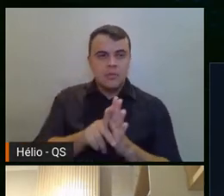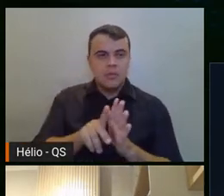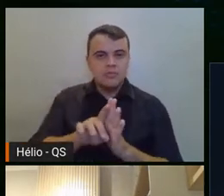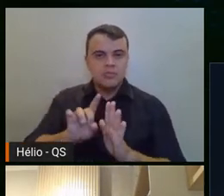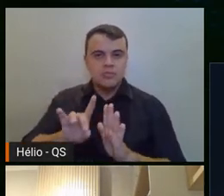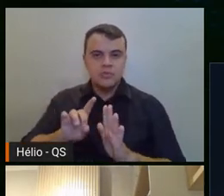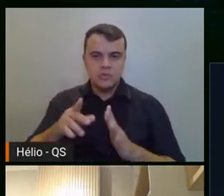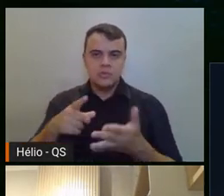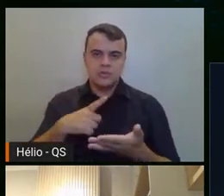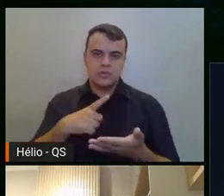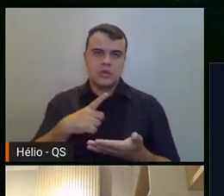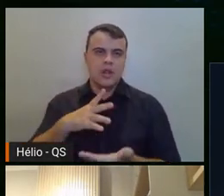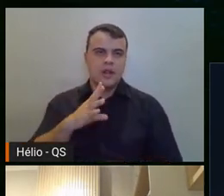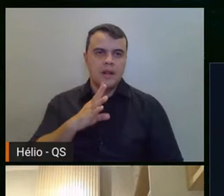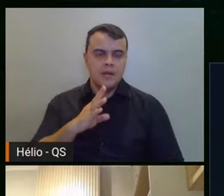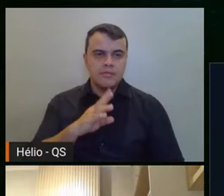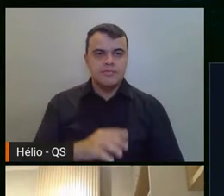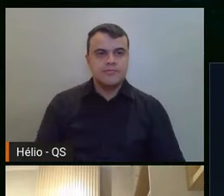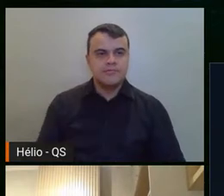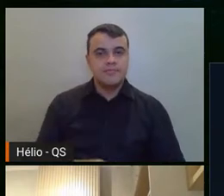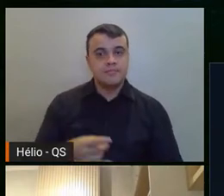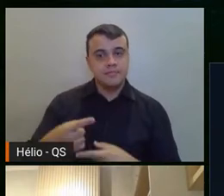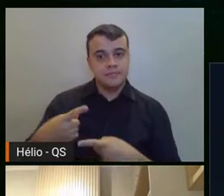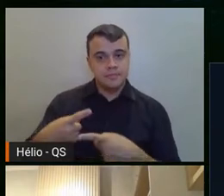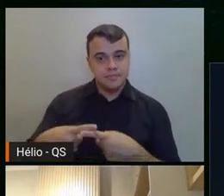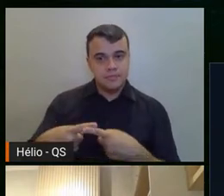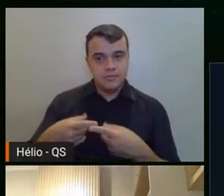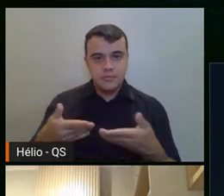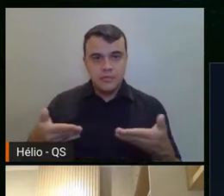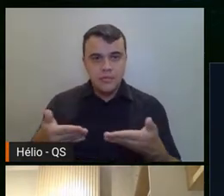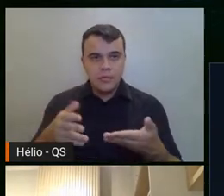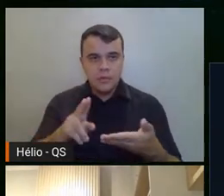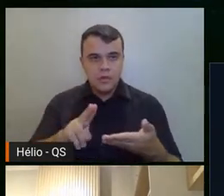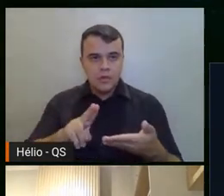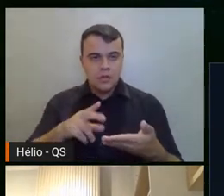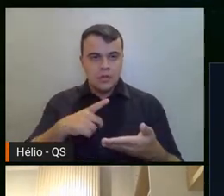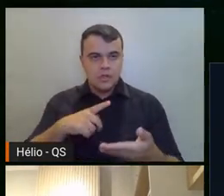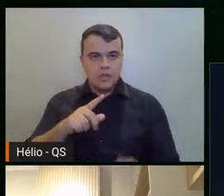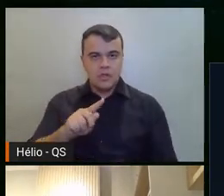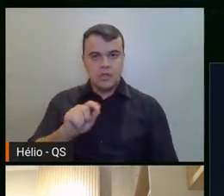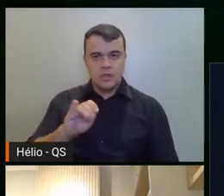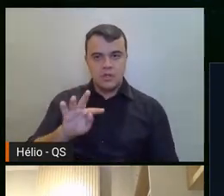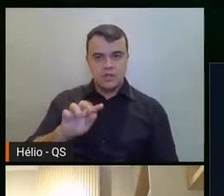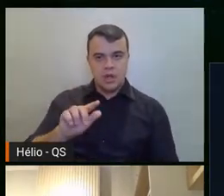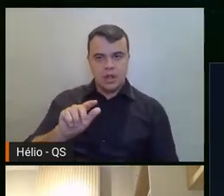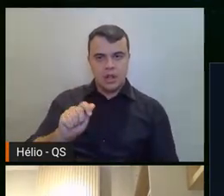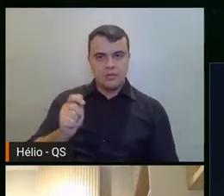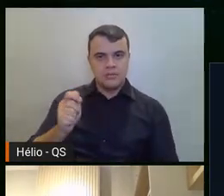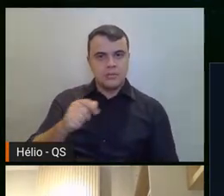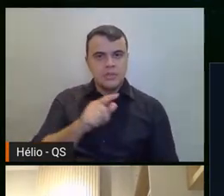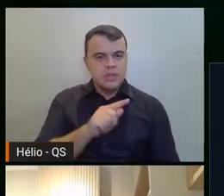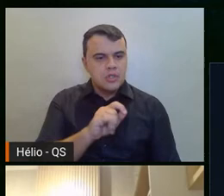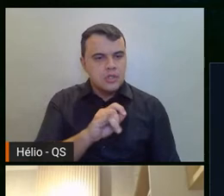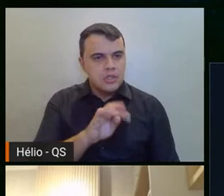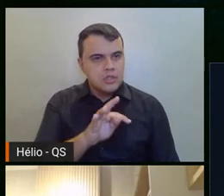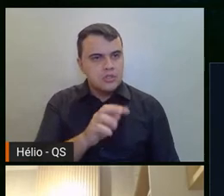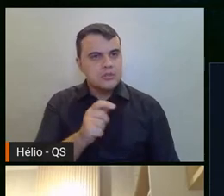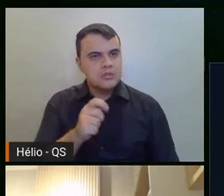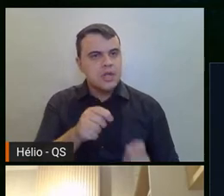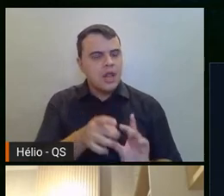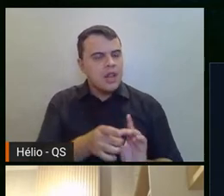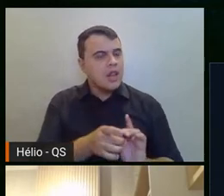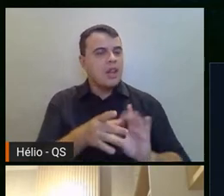Isso é bem top aí O Bacana também galera de usar o Git Lab aqui é uma solução Git que é opense né então